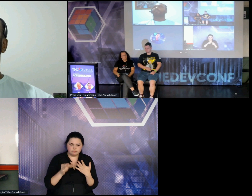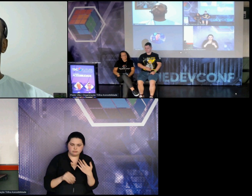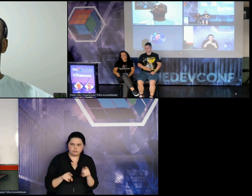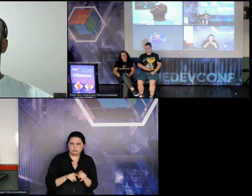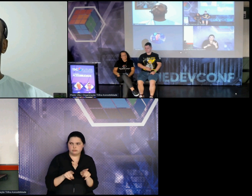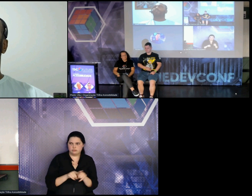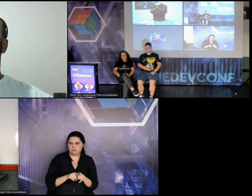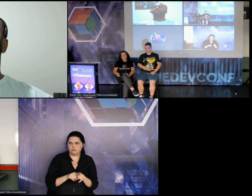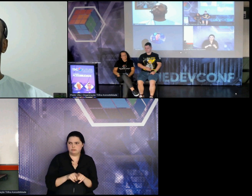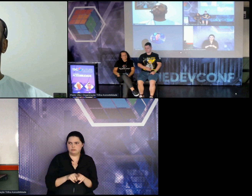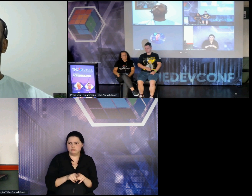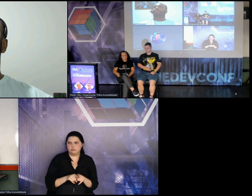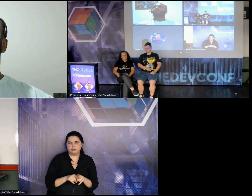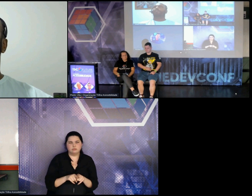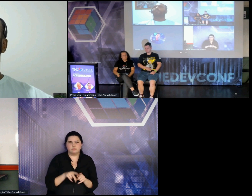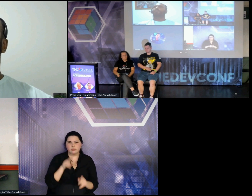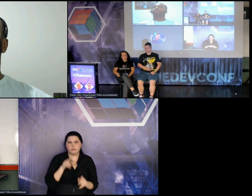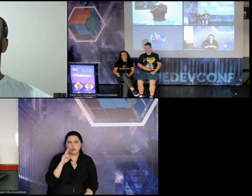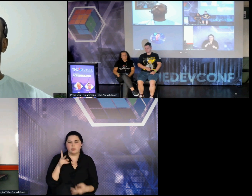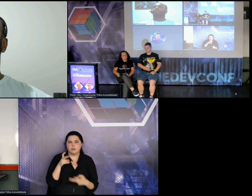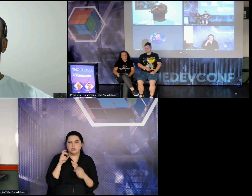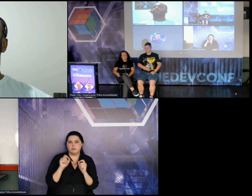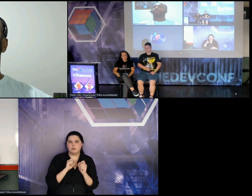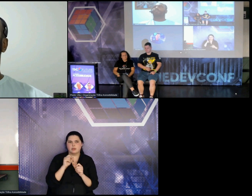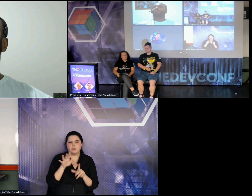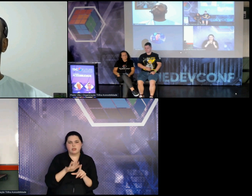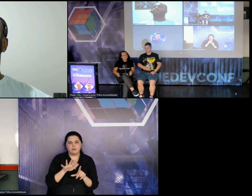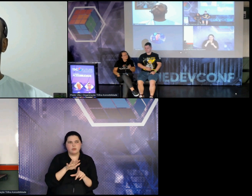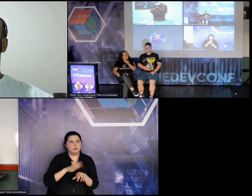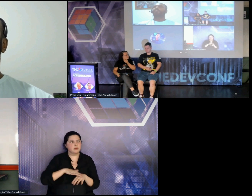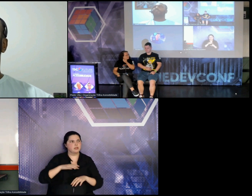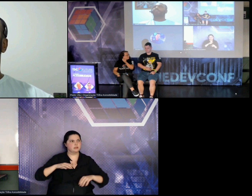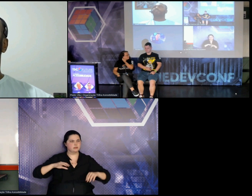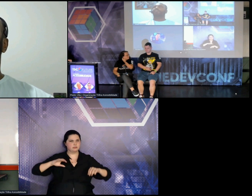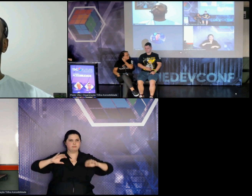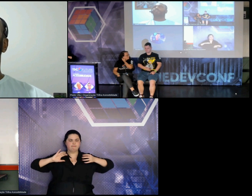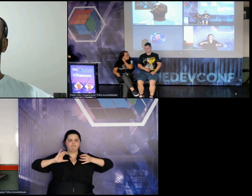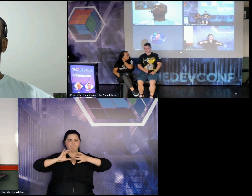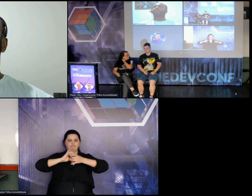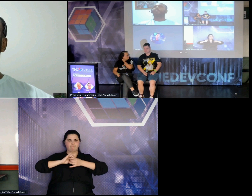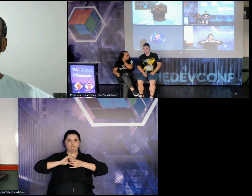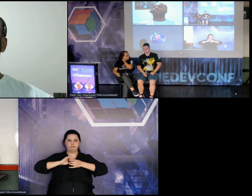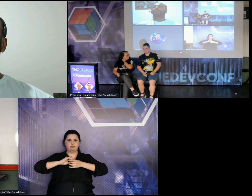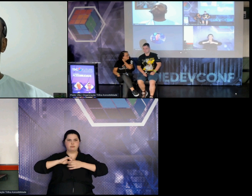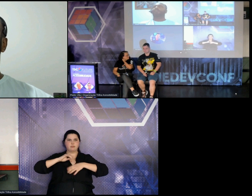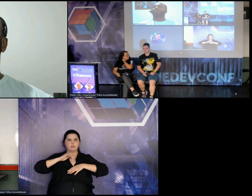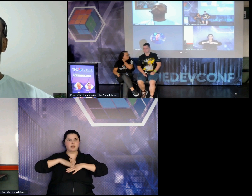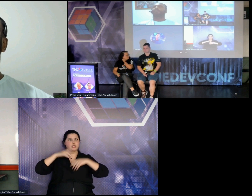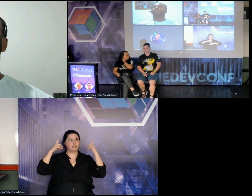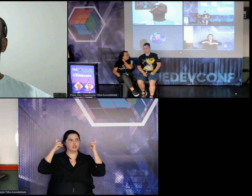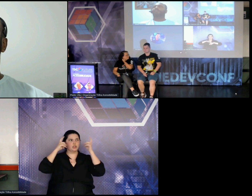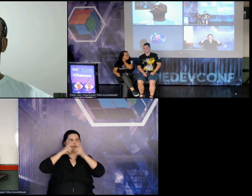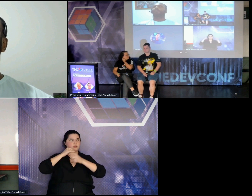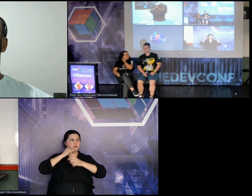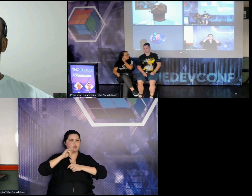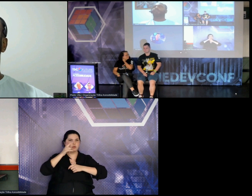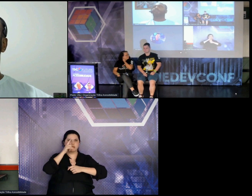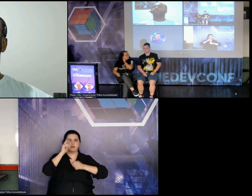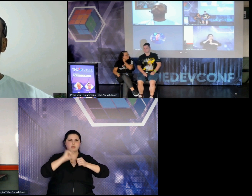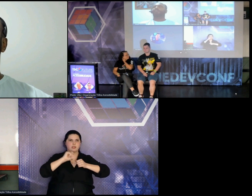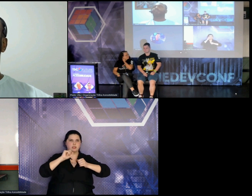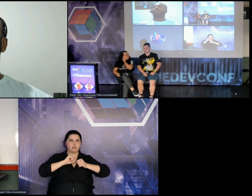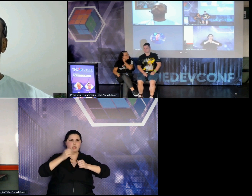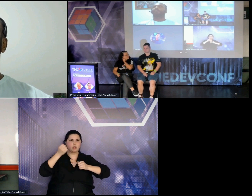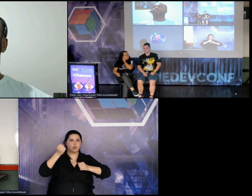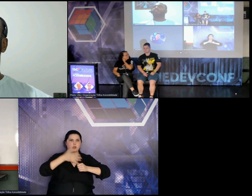que a gente olha ali, por exemplo, para algumas plataformas mais legadas, vai sair mais caro do que se a gente colocar uma